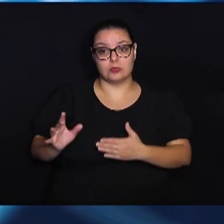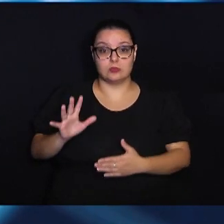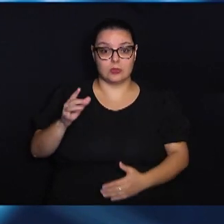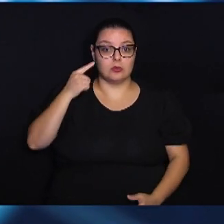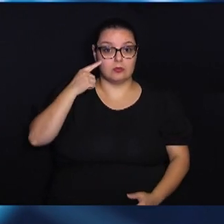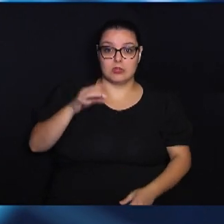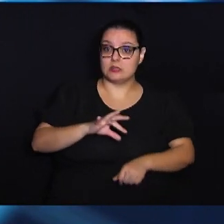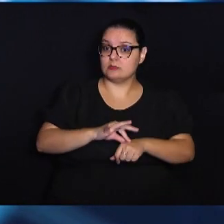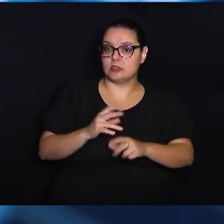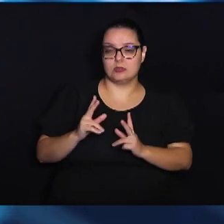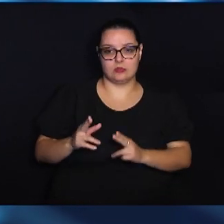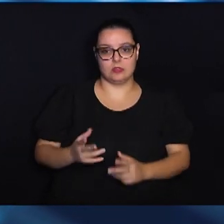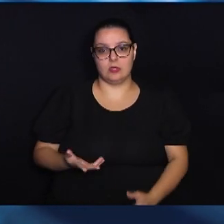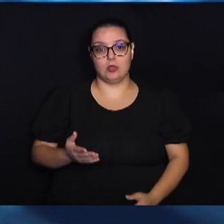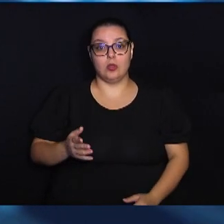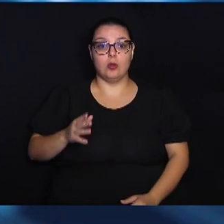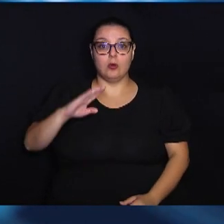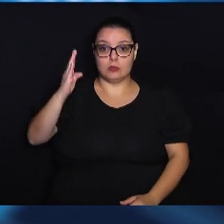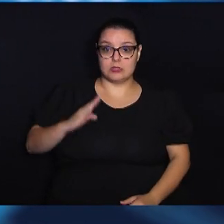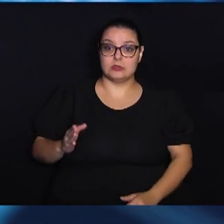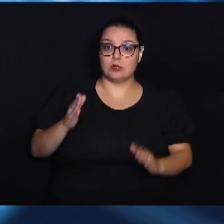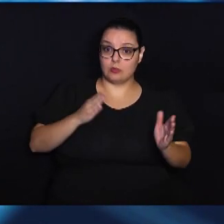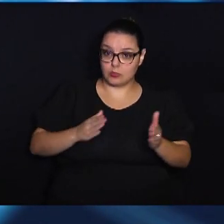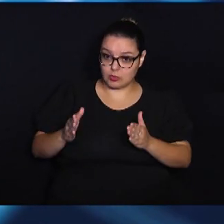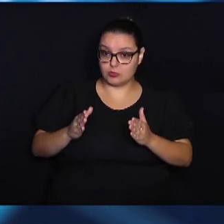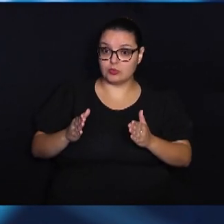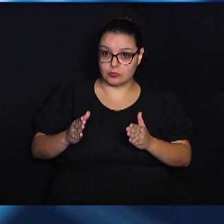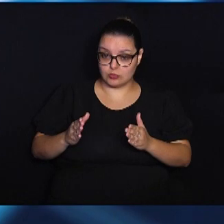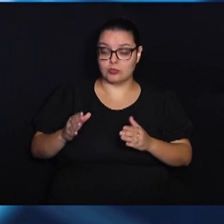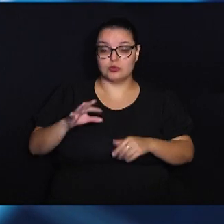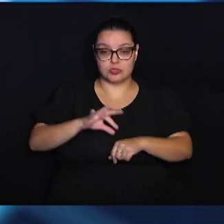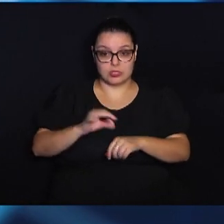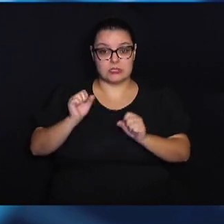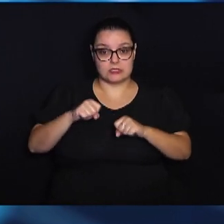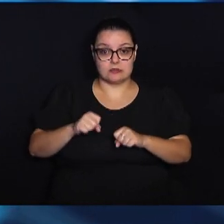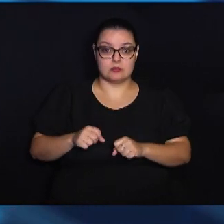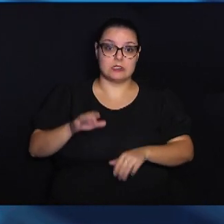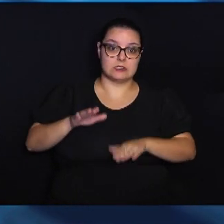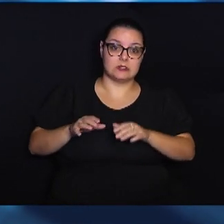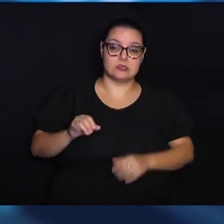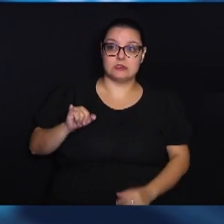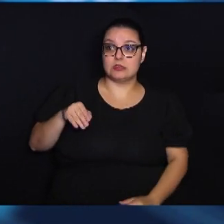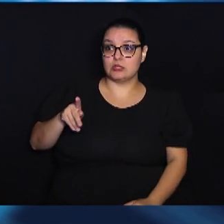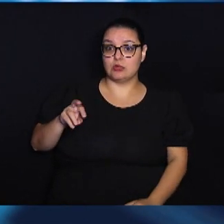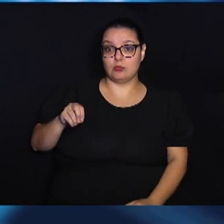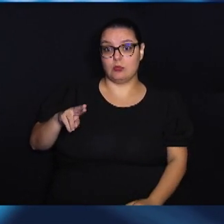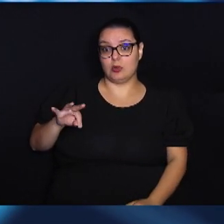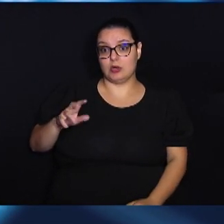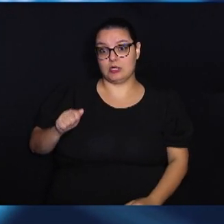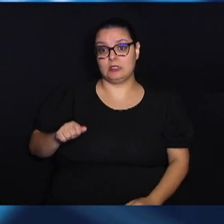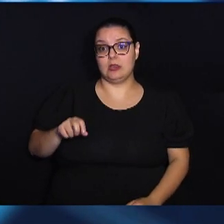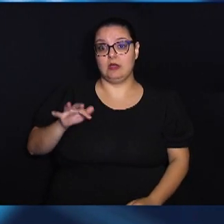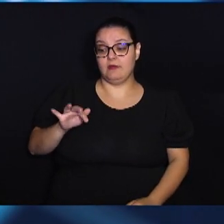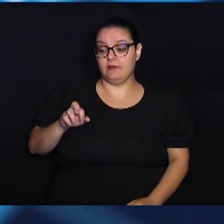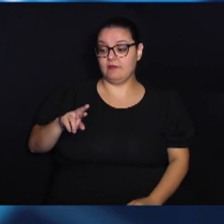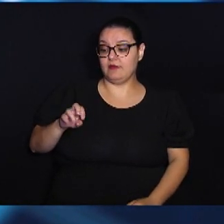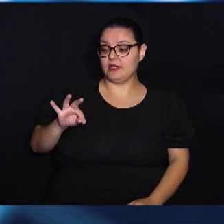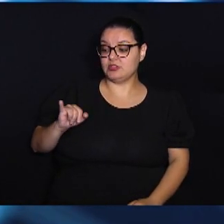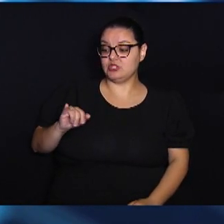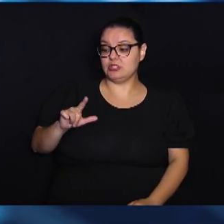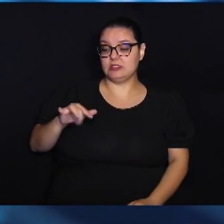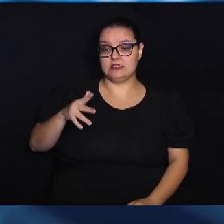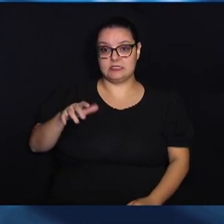alimentação sem agrotóxico, significa uma alimentação que respeita o meio ambiente, que respeita a questão também trabalhista, dos